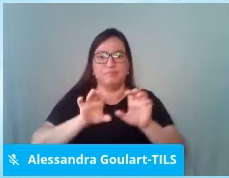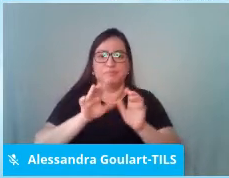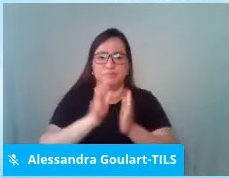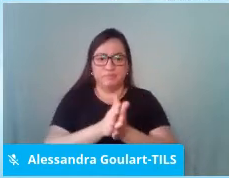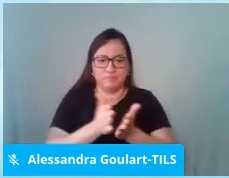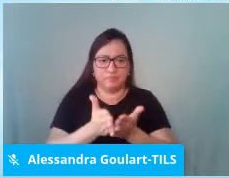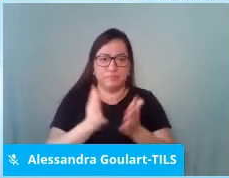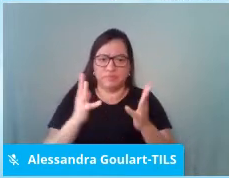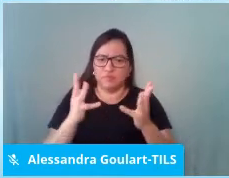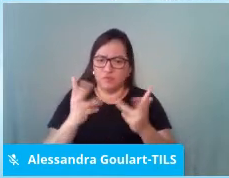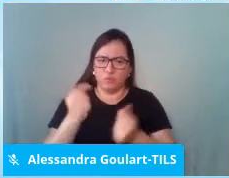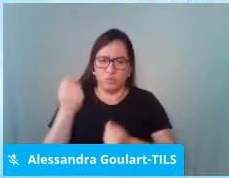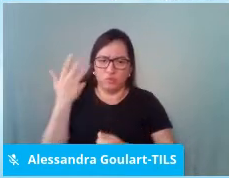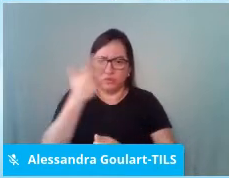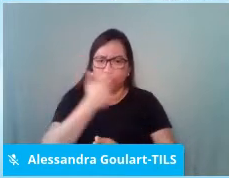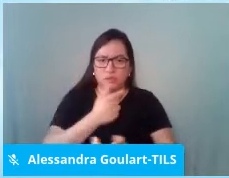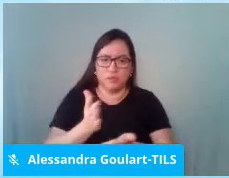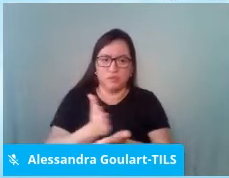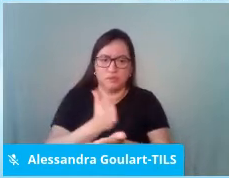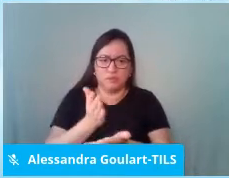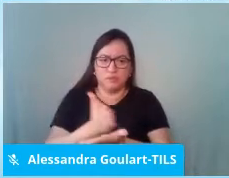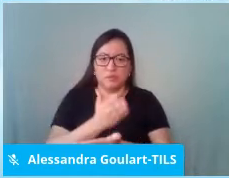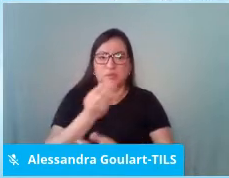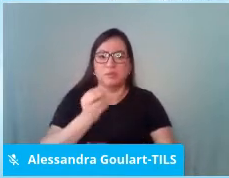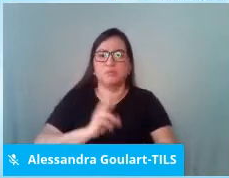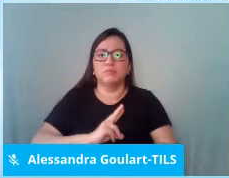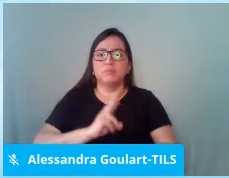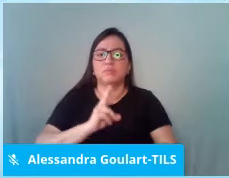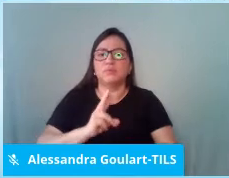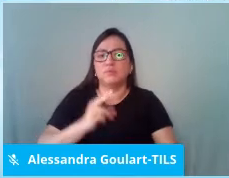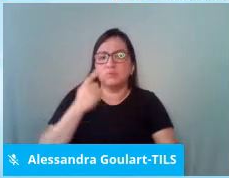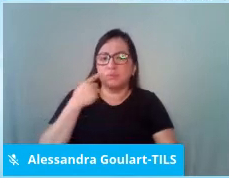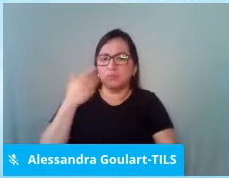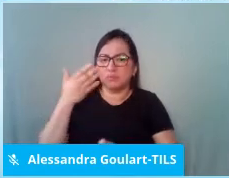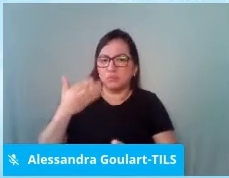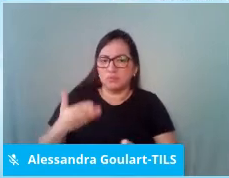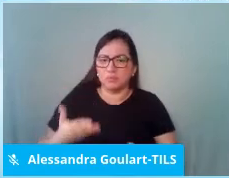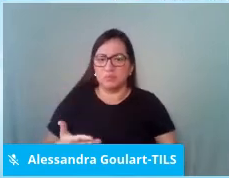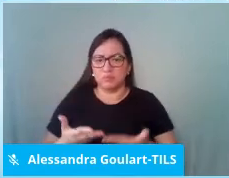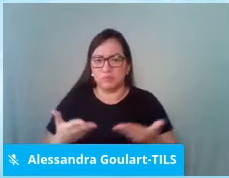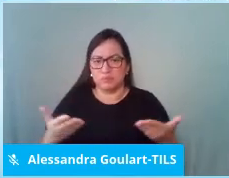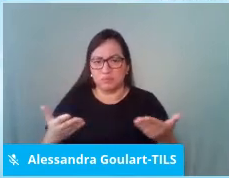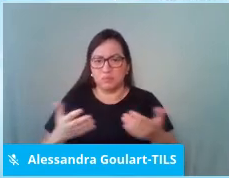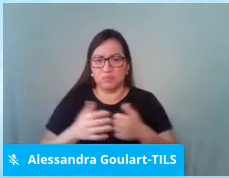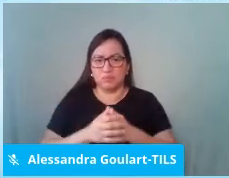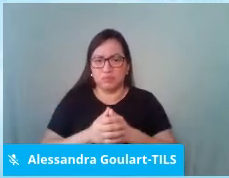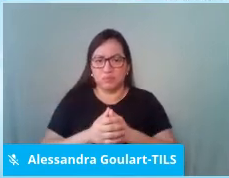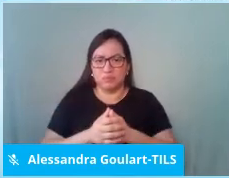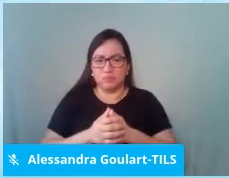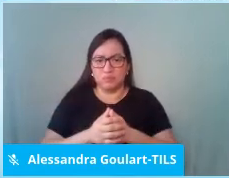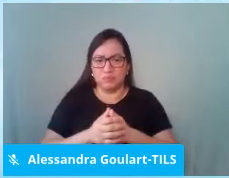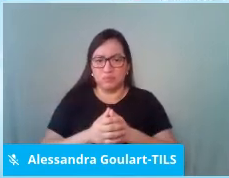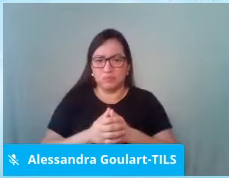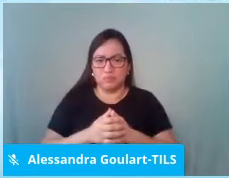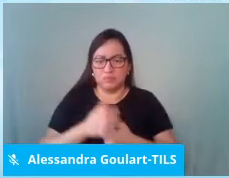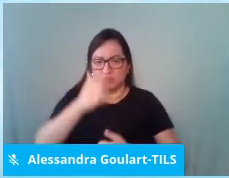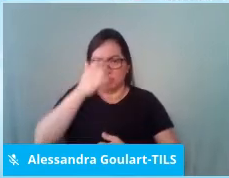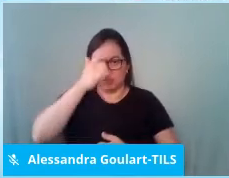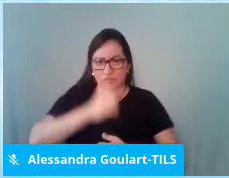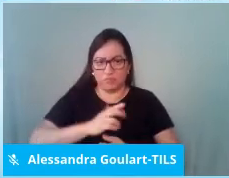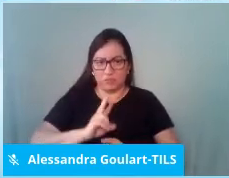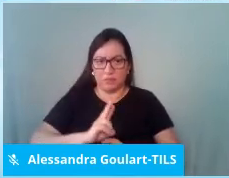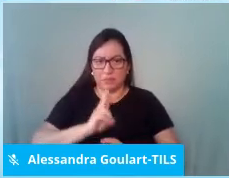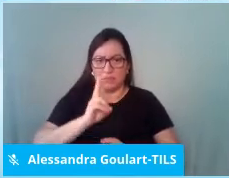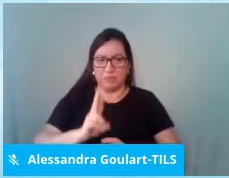da capa, representando aí, na capa a gente tem a representação de uma pessoa visitadora do PIN, uma